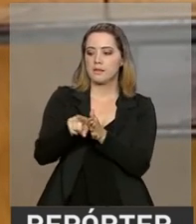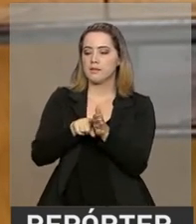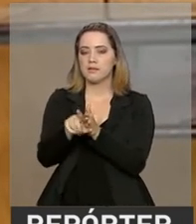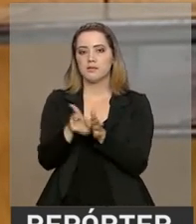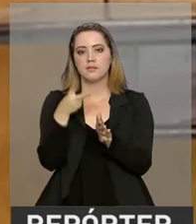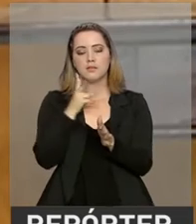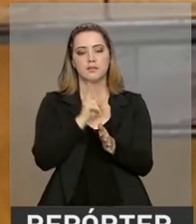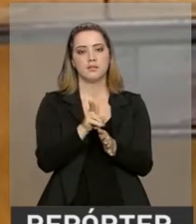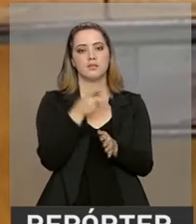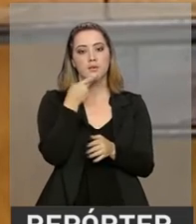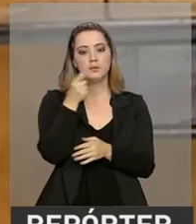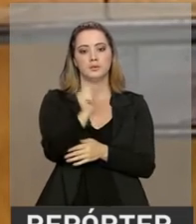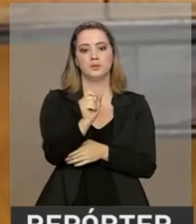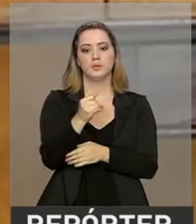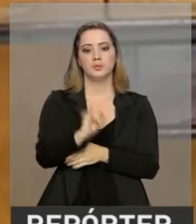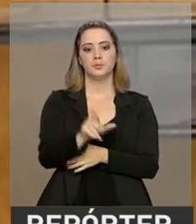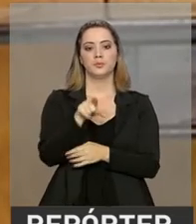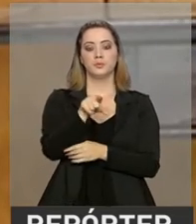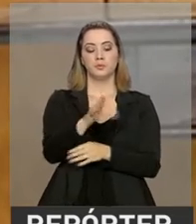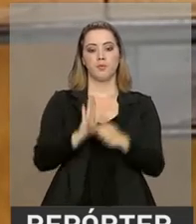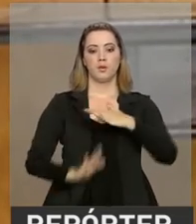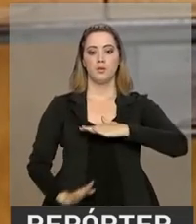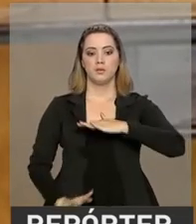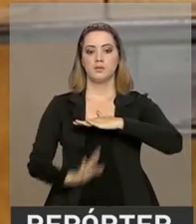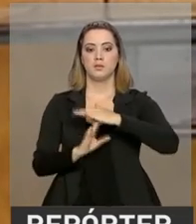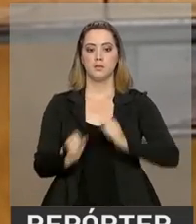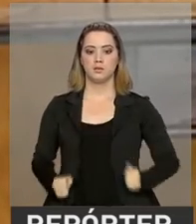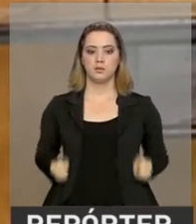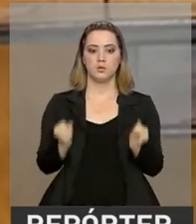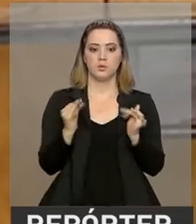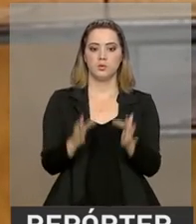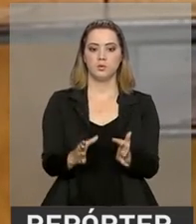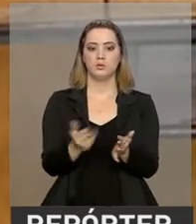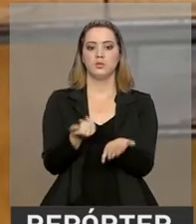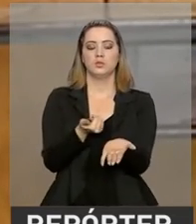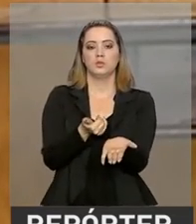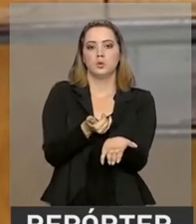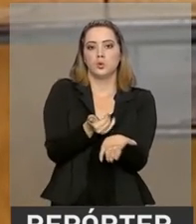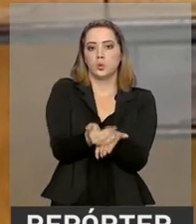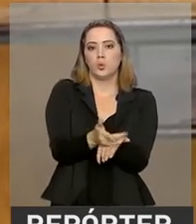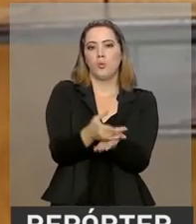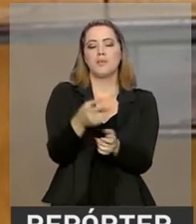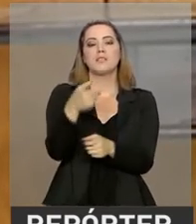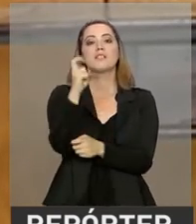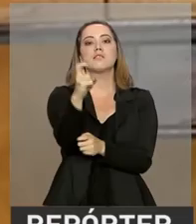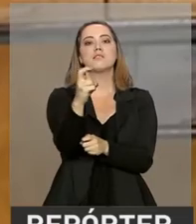diz o seguinte: se esse teto dos gastos tivesse sido formulado